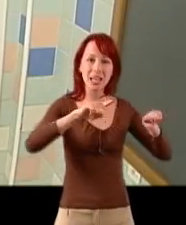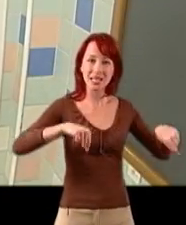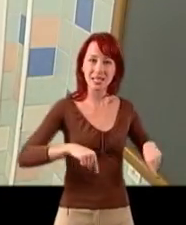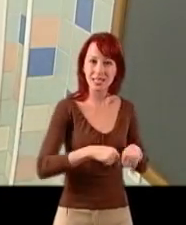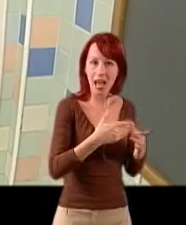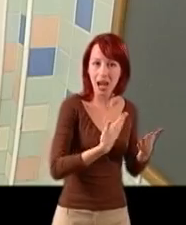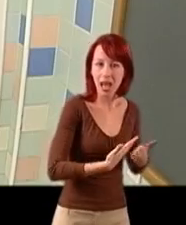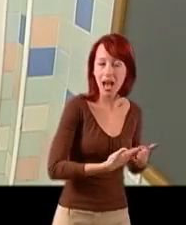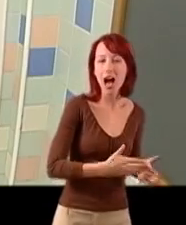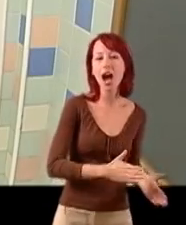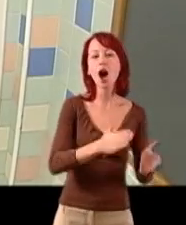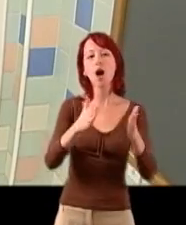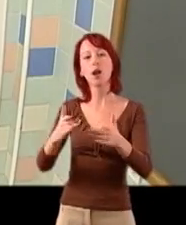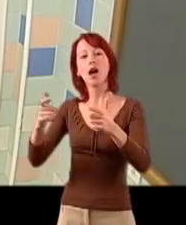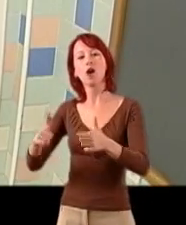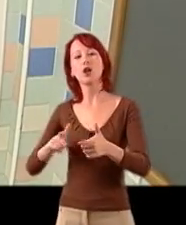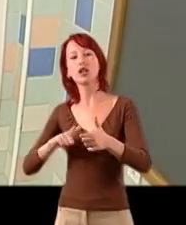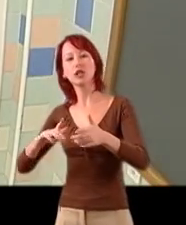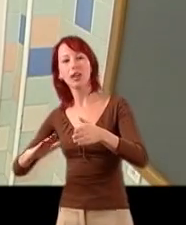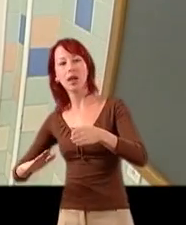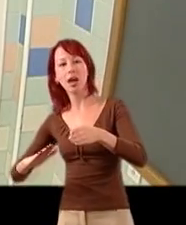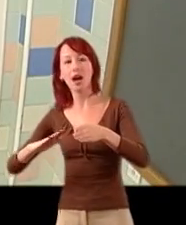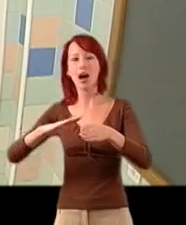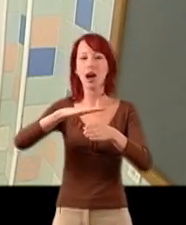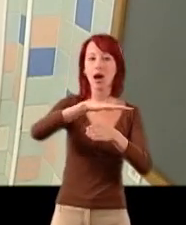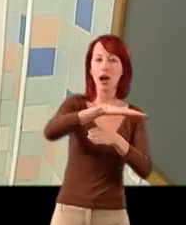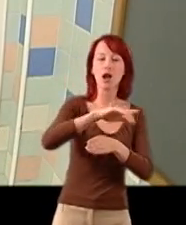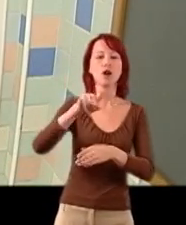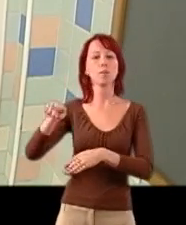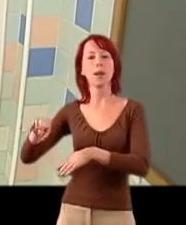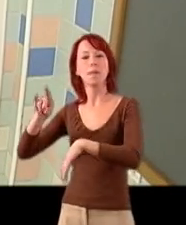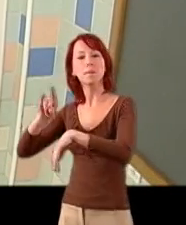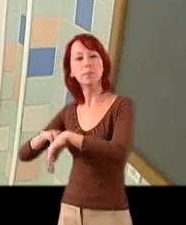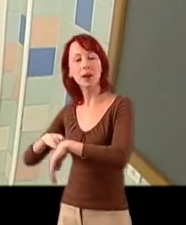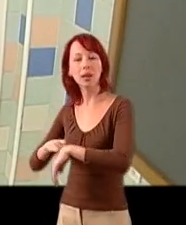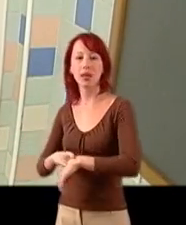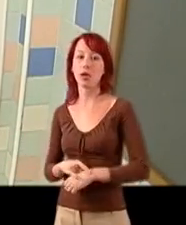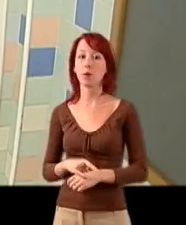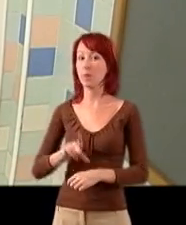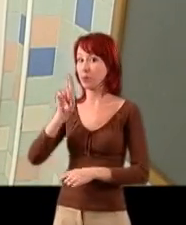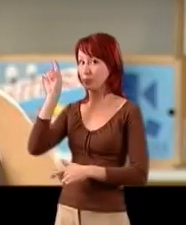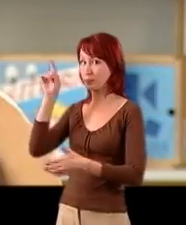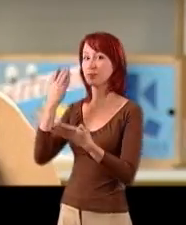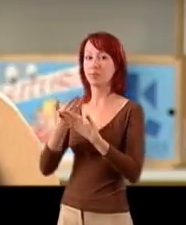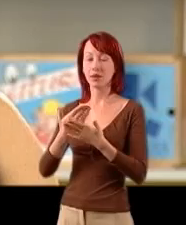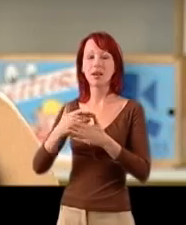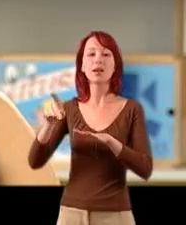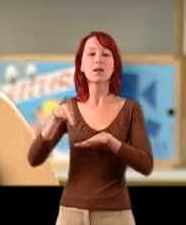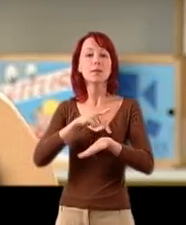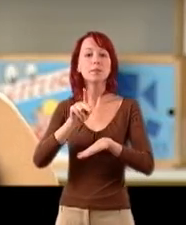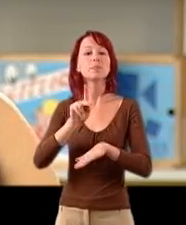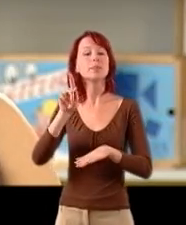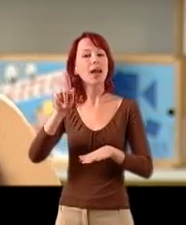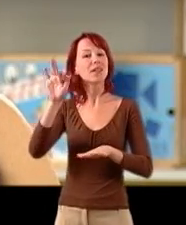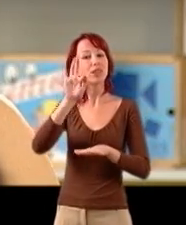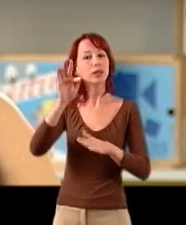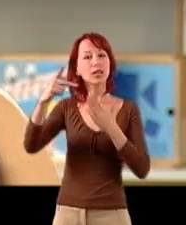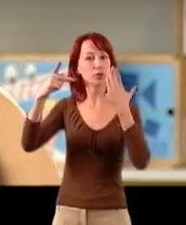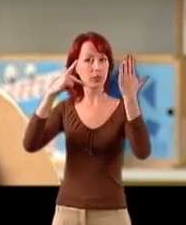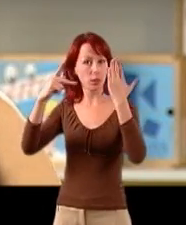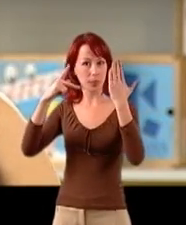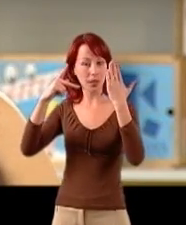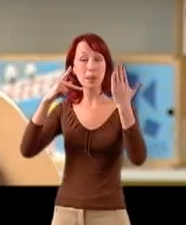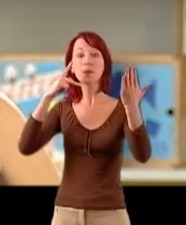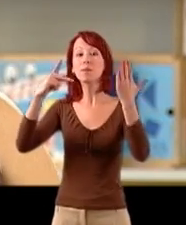de aula, sinalizando onde é rampa, onde são os banheiros. Eu fiz faculdade de pedagogia e fiz psicopedagogia.